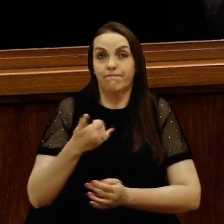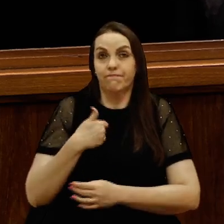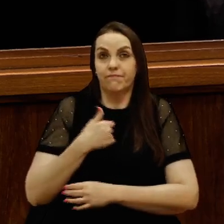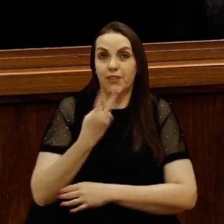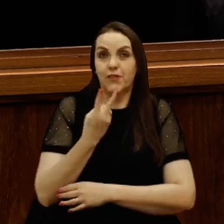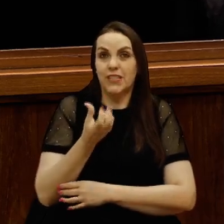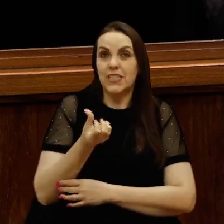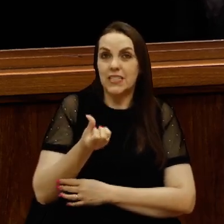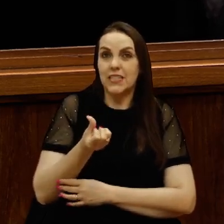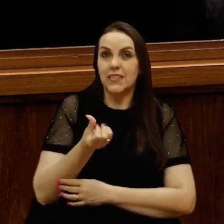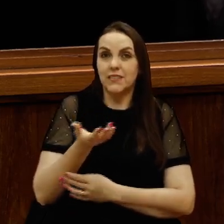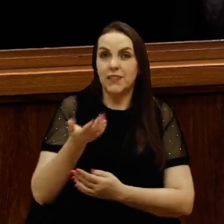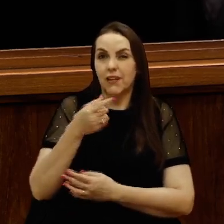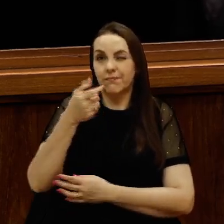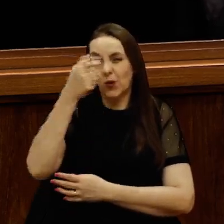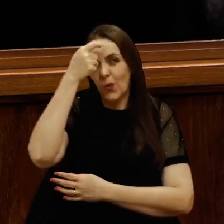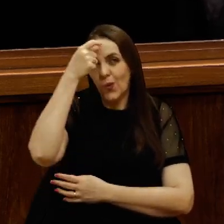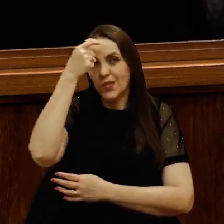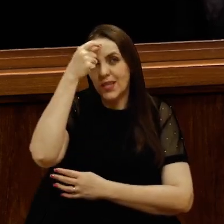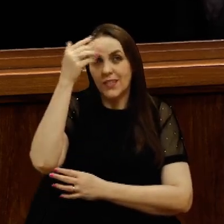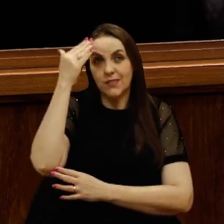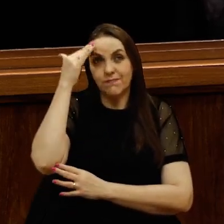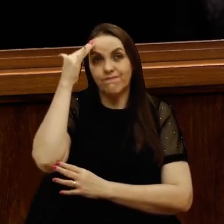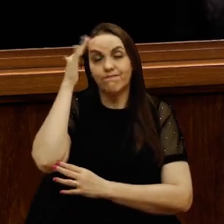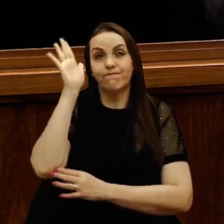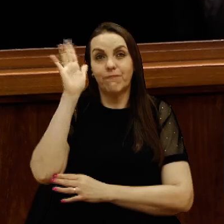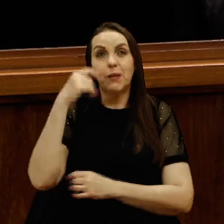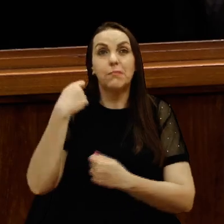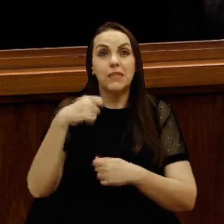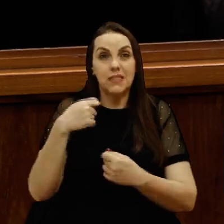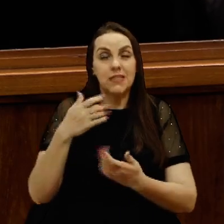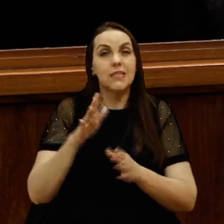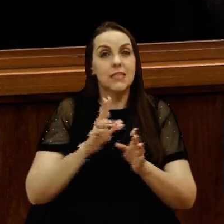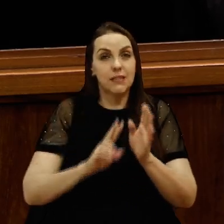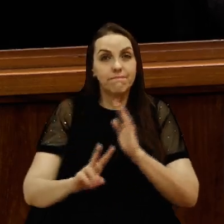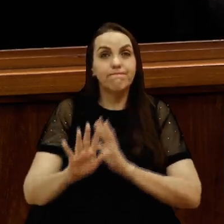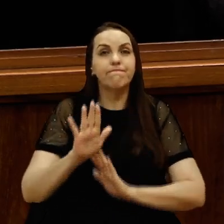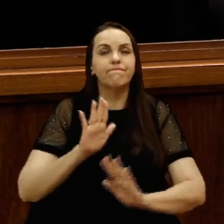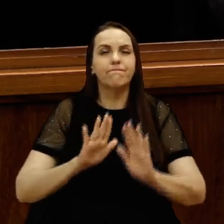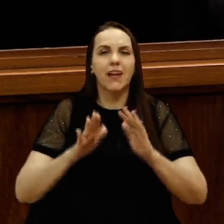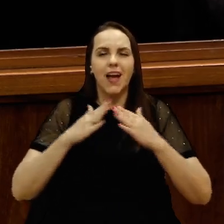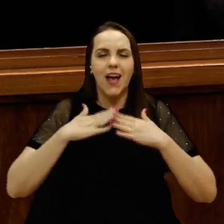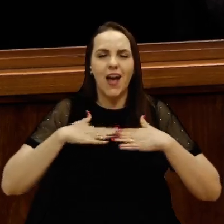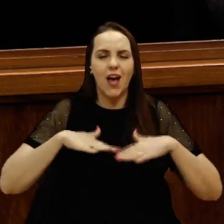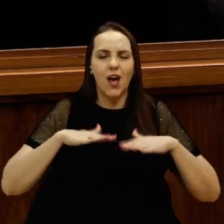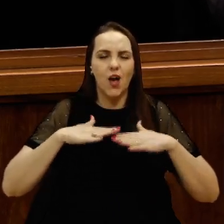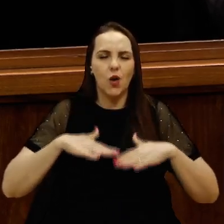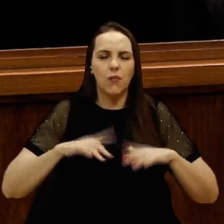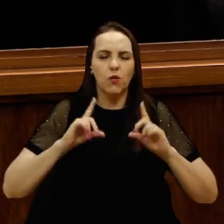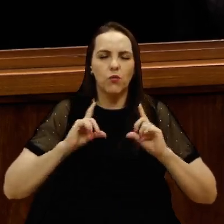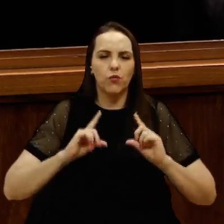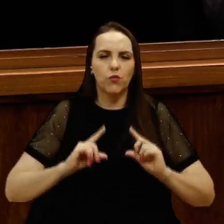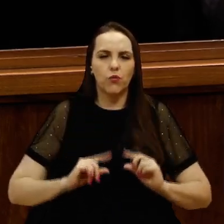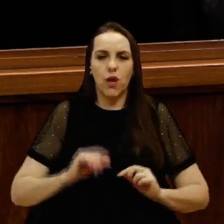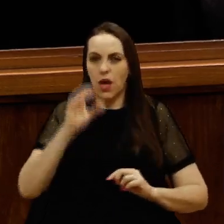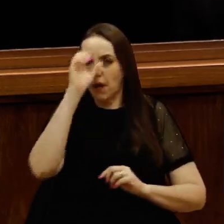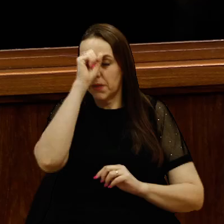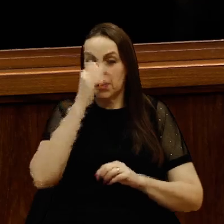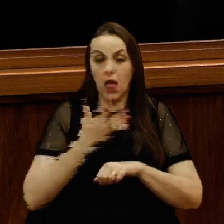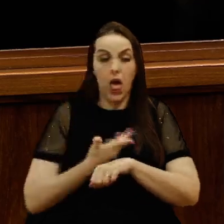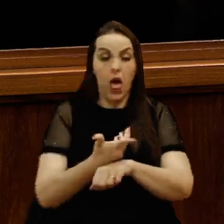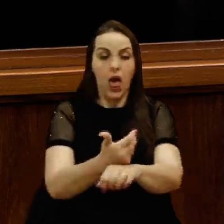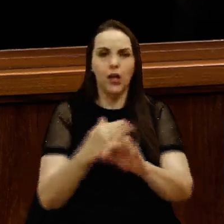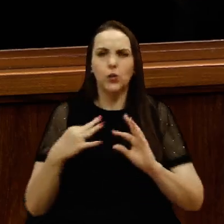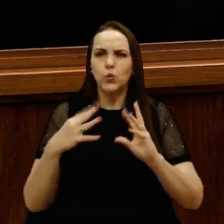isso nos faz botar a mão na consciência de que, às vezes, a gente precisa desacelerar e aprender que a gente não tem que dar conta